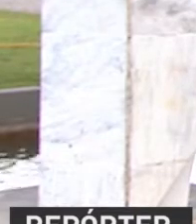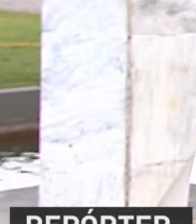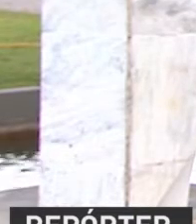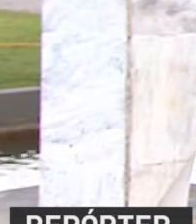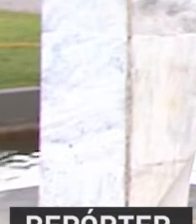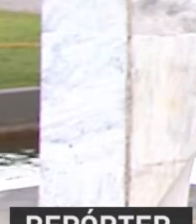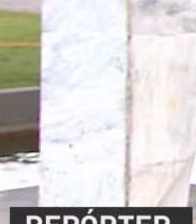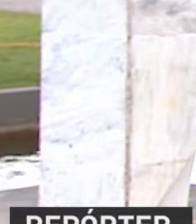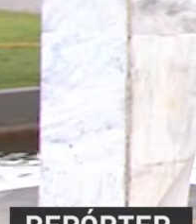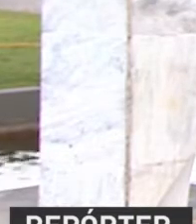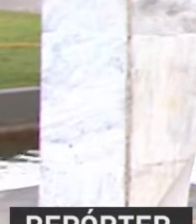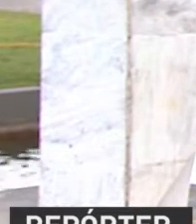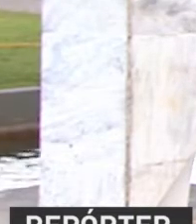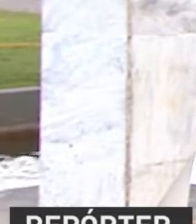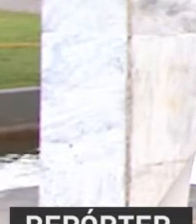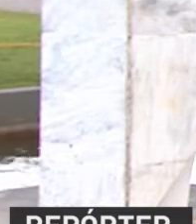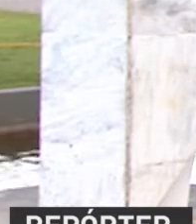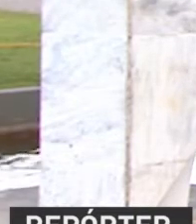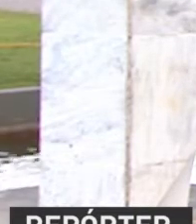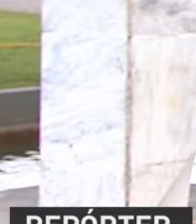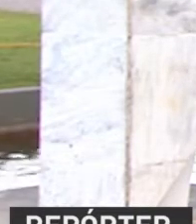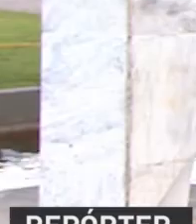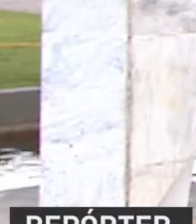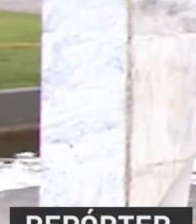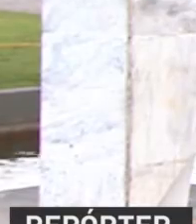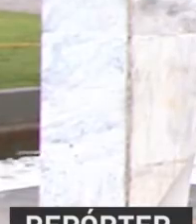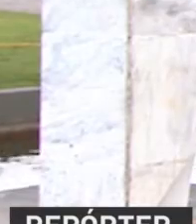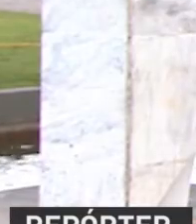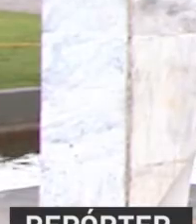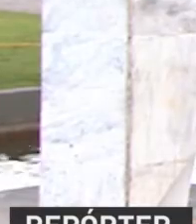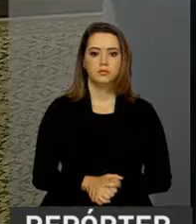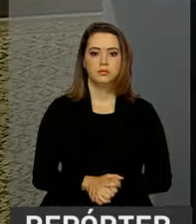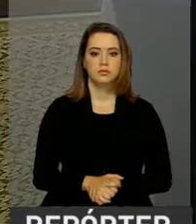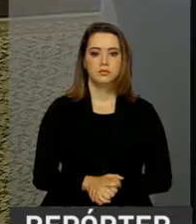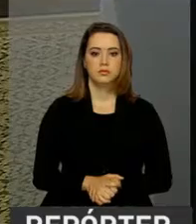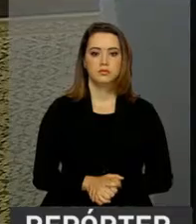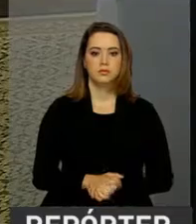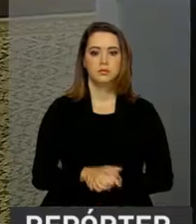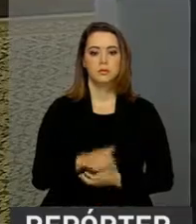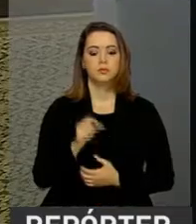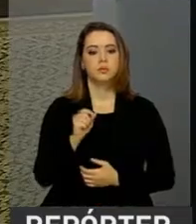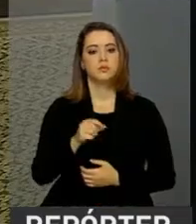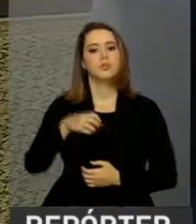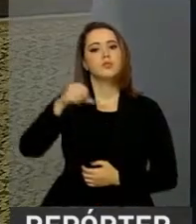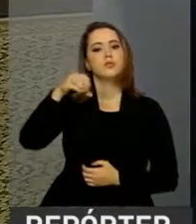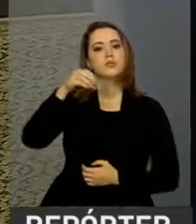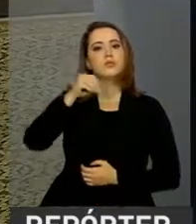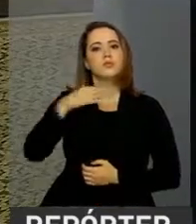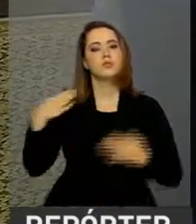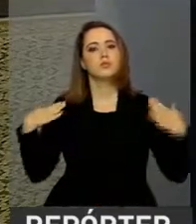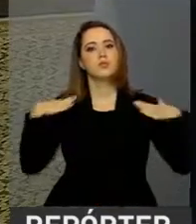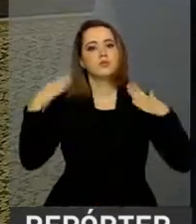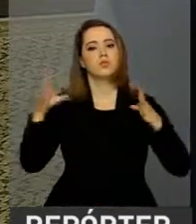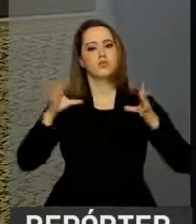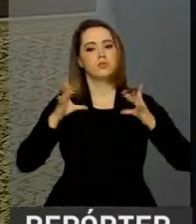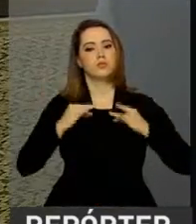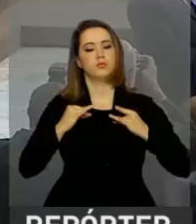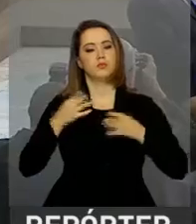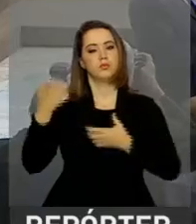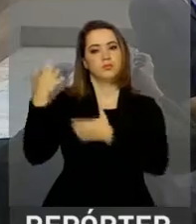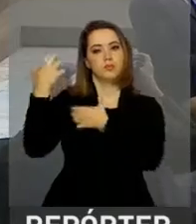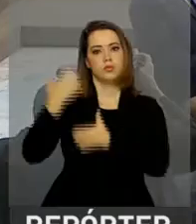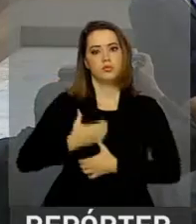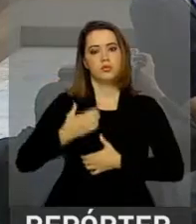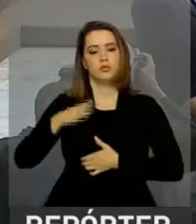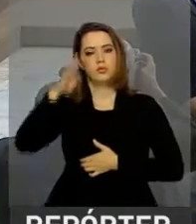durante as Olimpíadas. Veja na reportagem de Paulo La Sálvia. 90 oficiais generais da Marinha, Exército